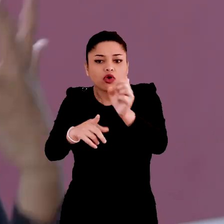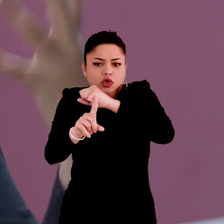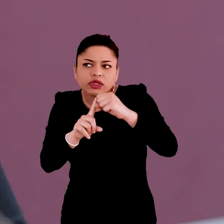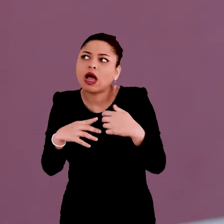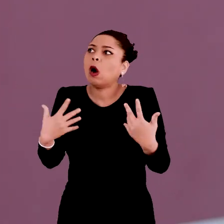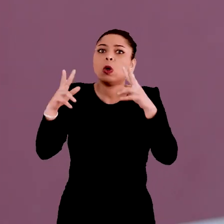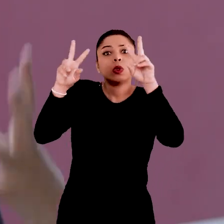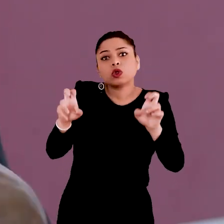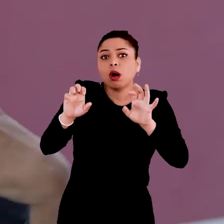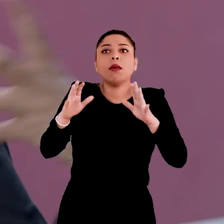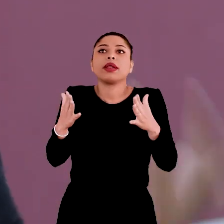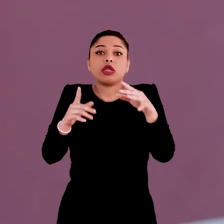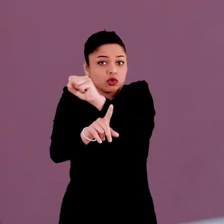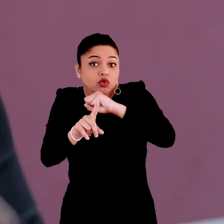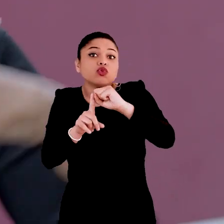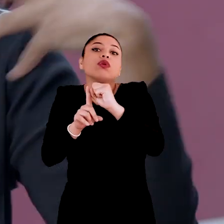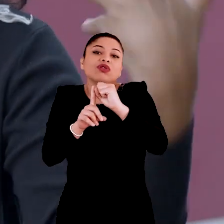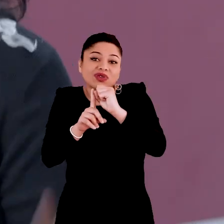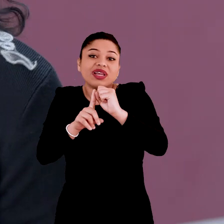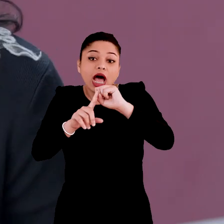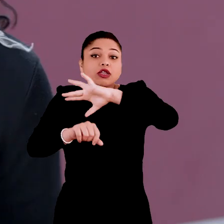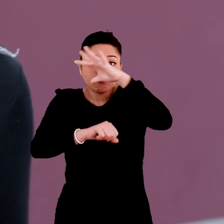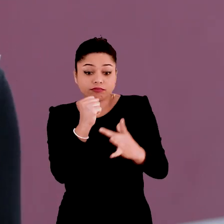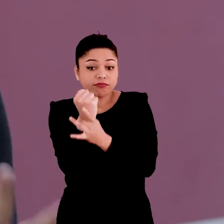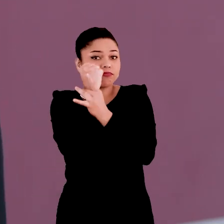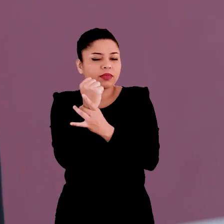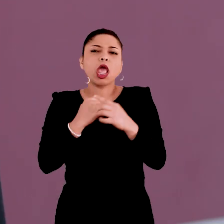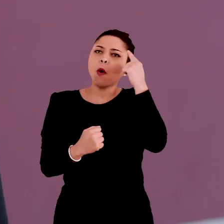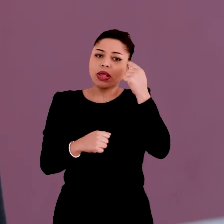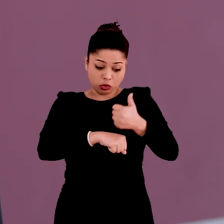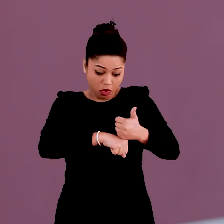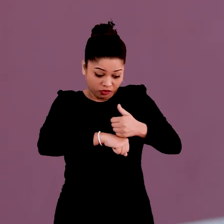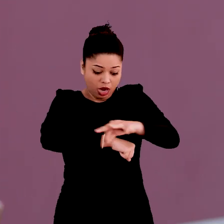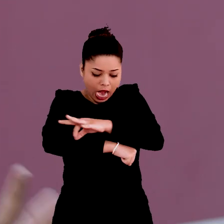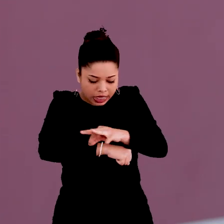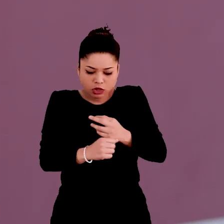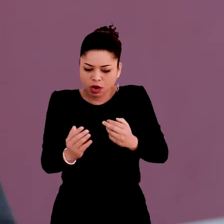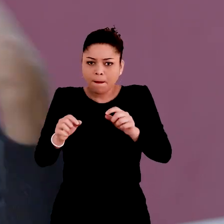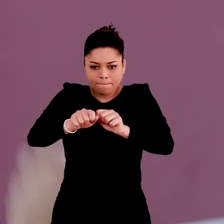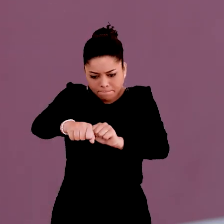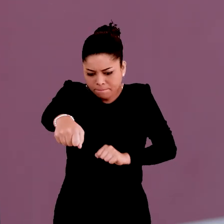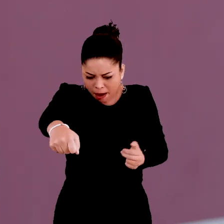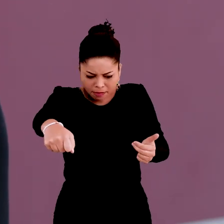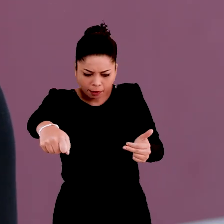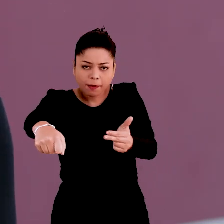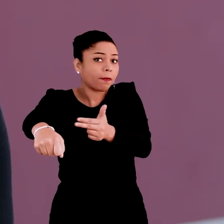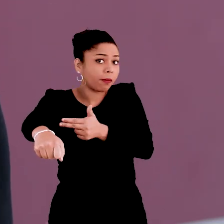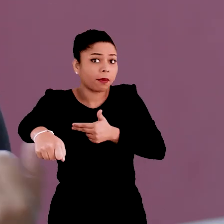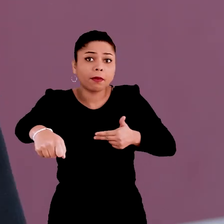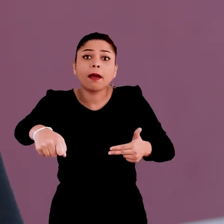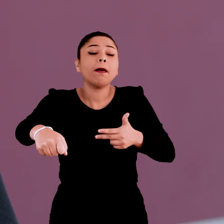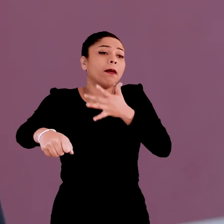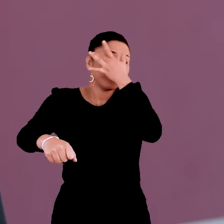né, quando está desenhando, quando está projetando, ele tem ali um poder muito grande nas suas